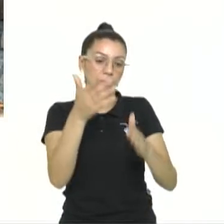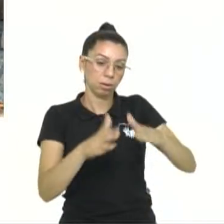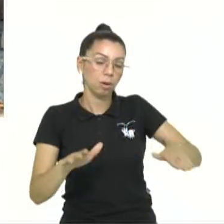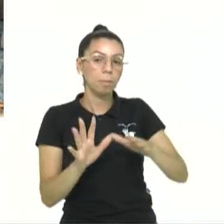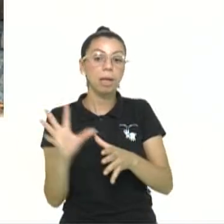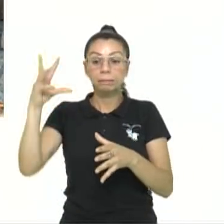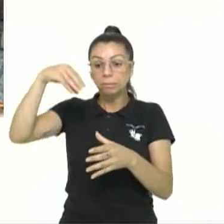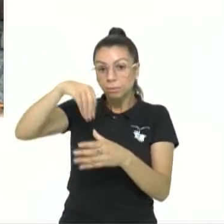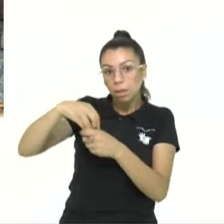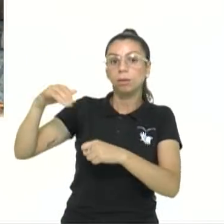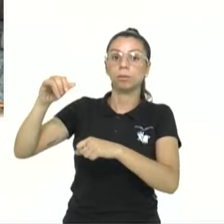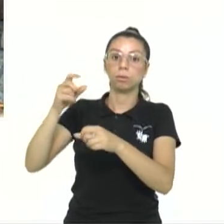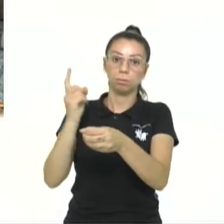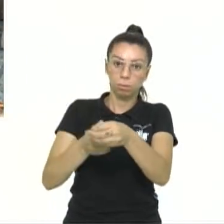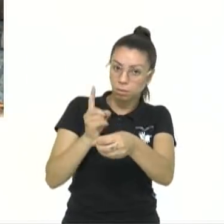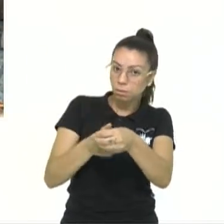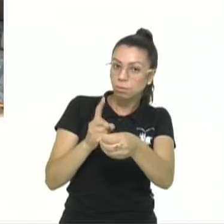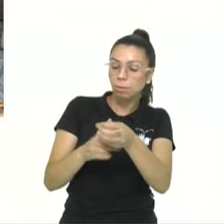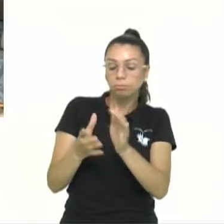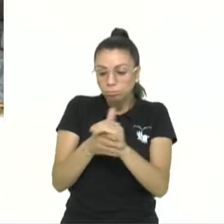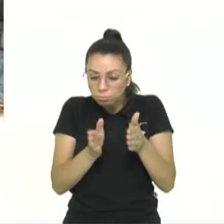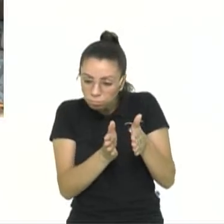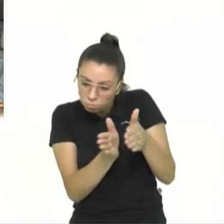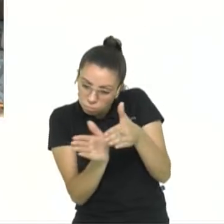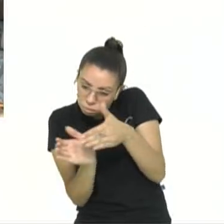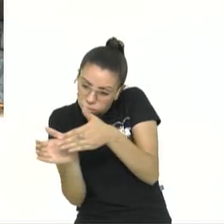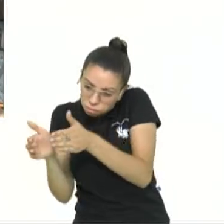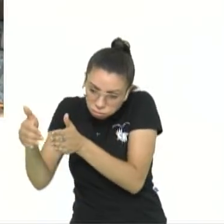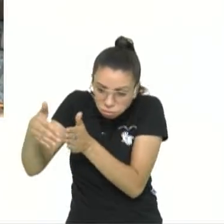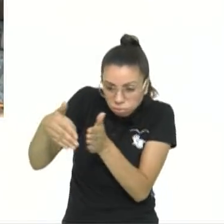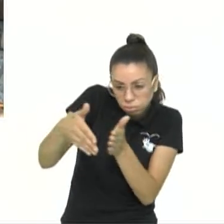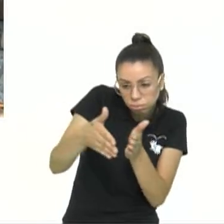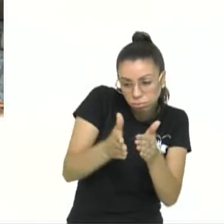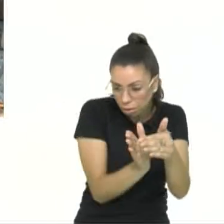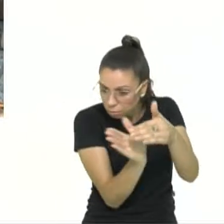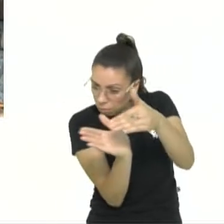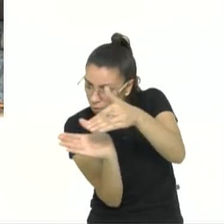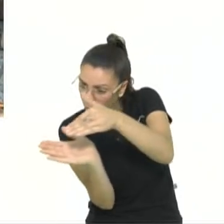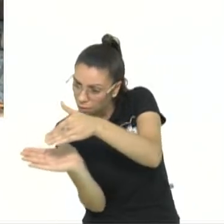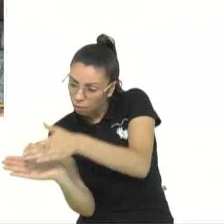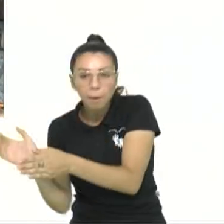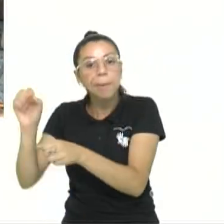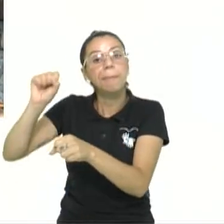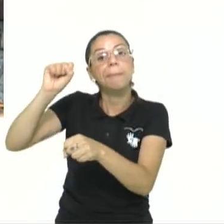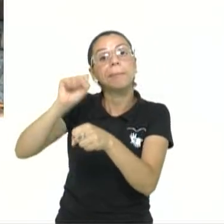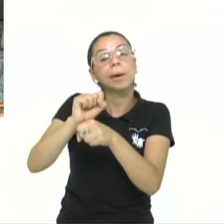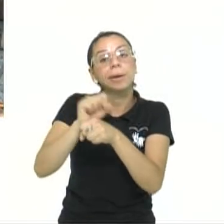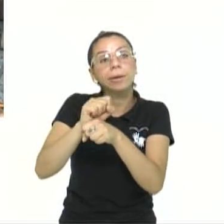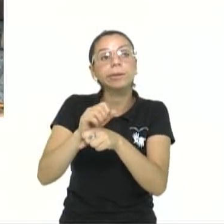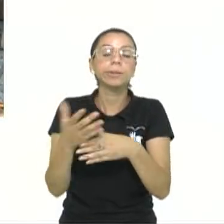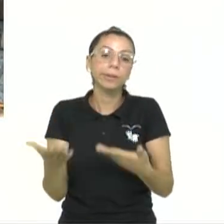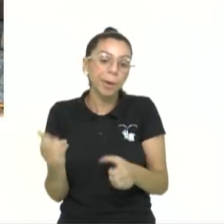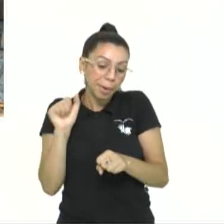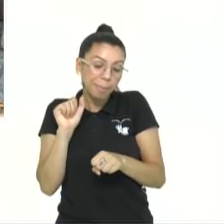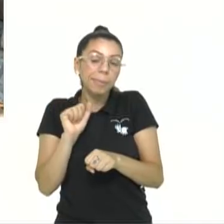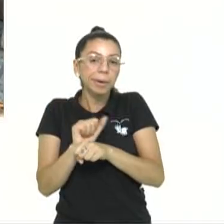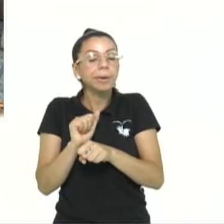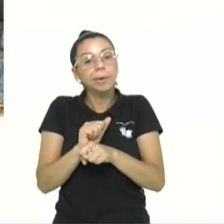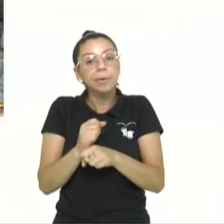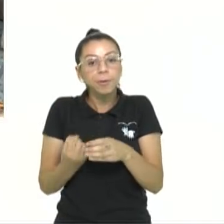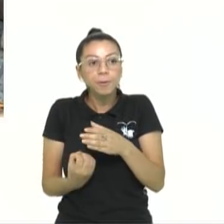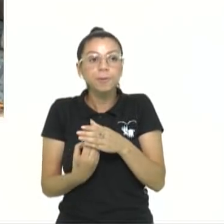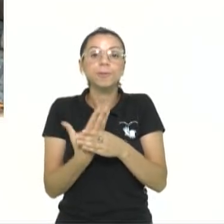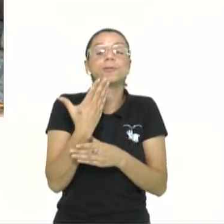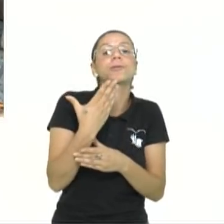sim pelo interior. E aí pelos caminhos ali, pelas áreas onde eles passavam, eles iam parando, e nessas paradas é onde